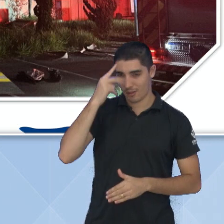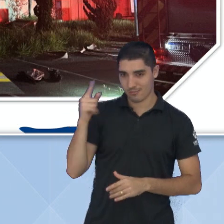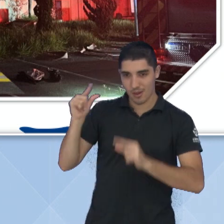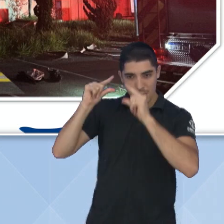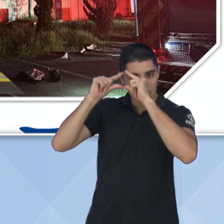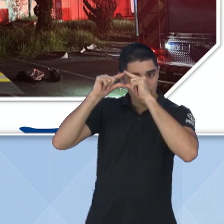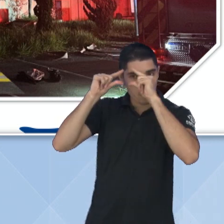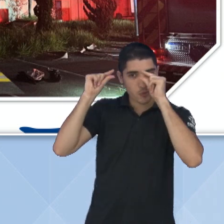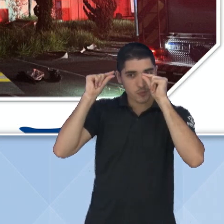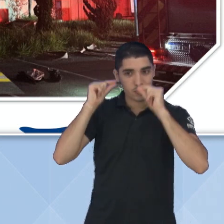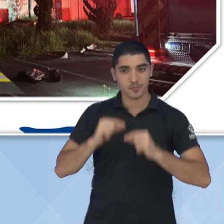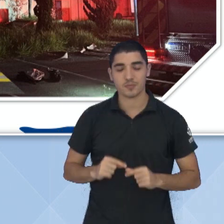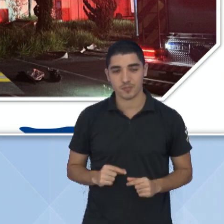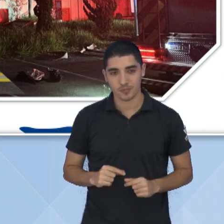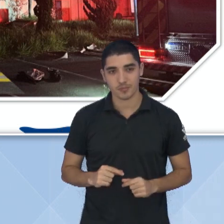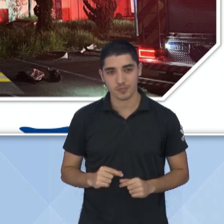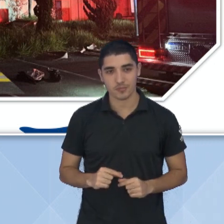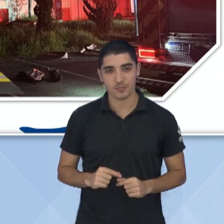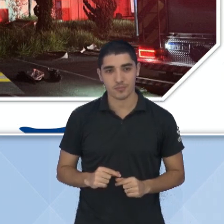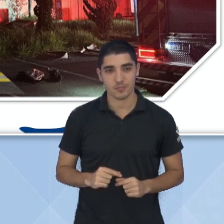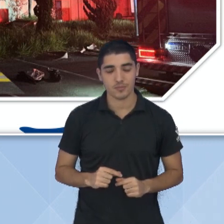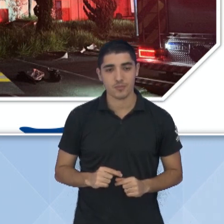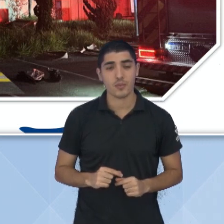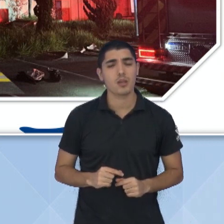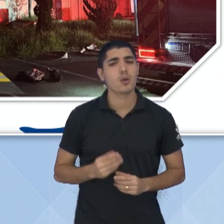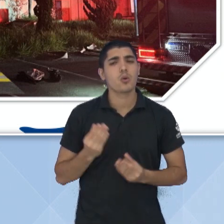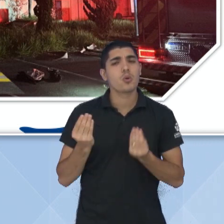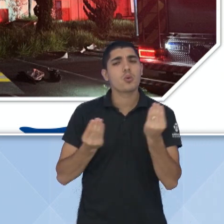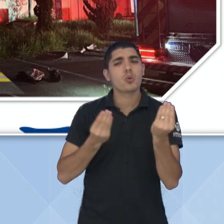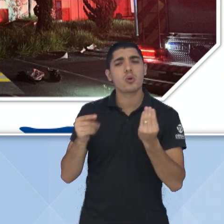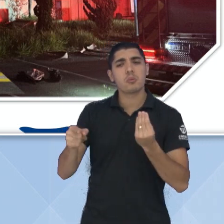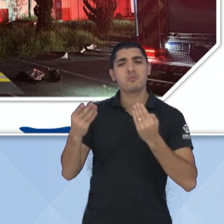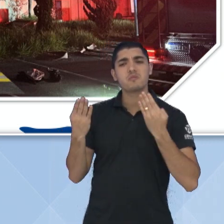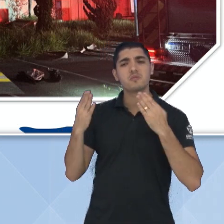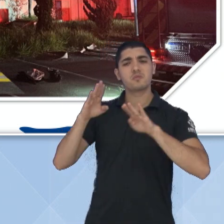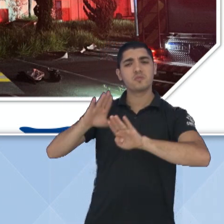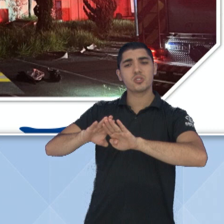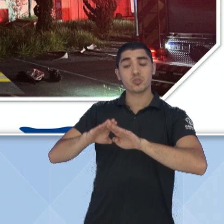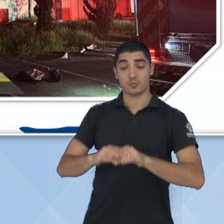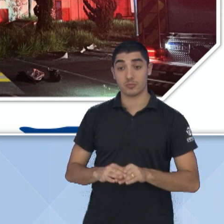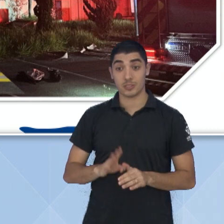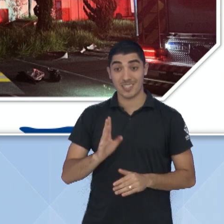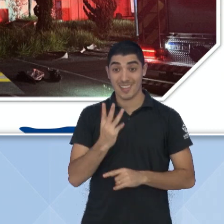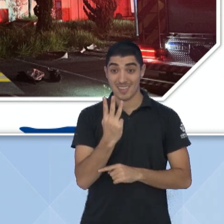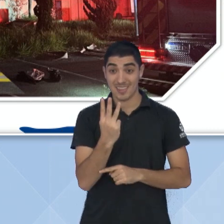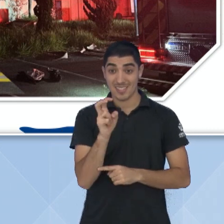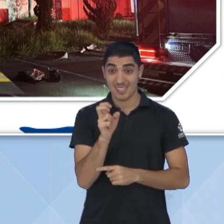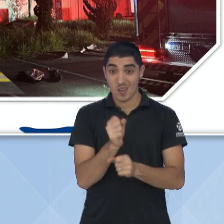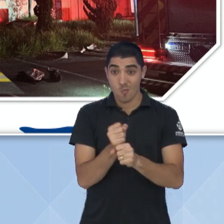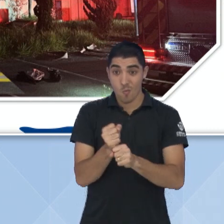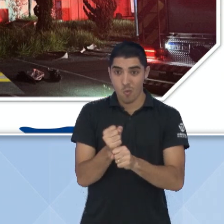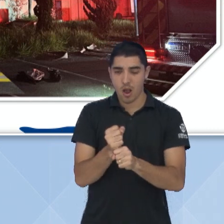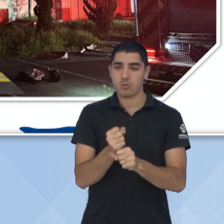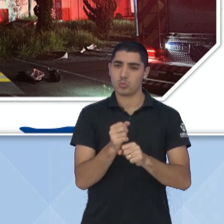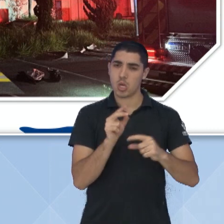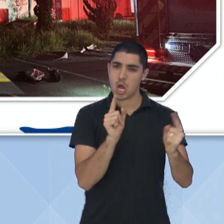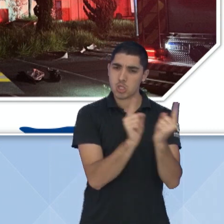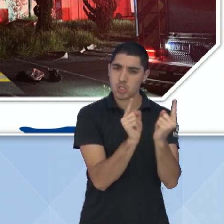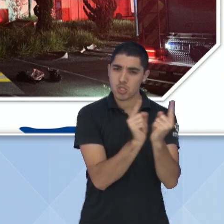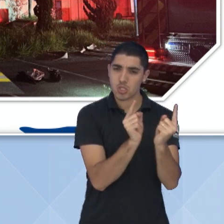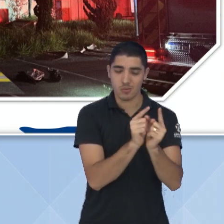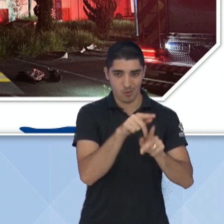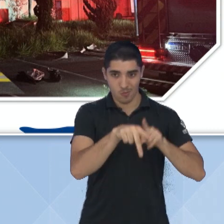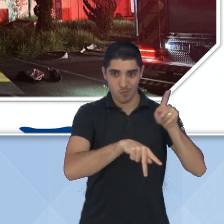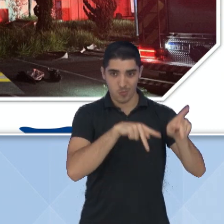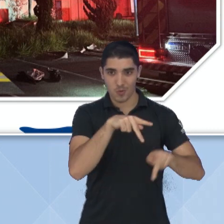Desde ontem tenho ouvido a mesma pergunta: como o Provisão fechou? Com 35 anos de atendimento à população de São José dos Campos,